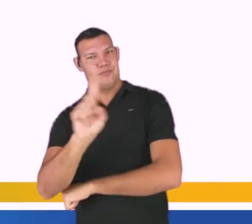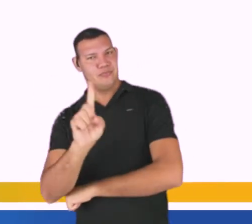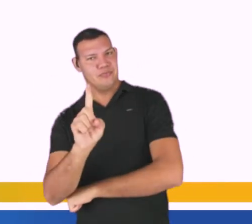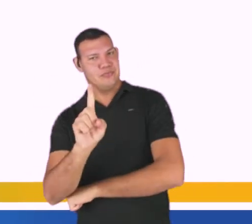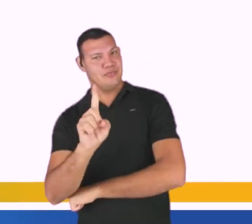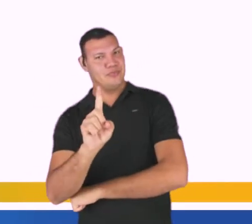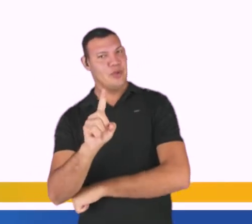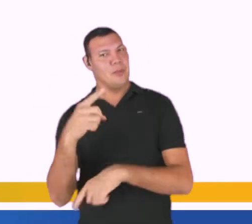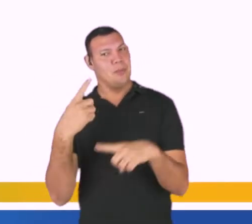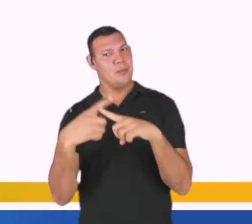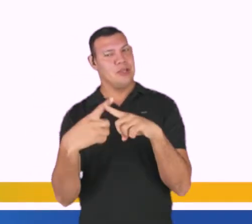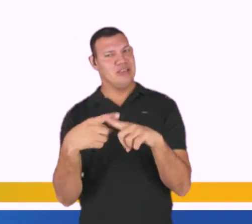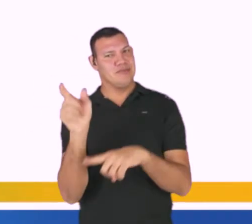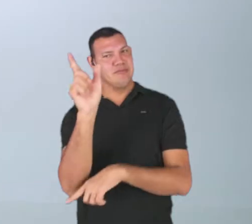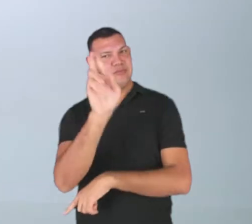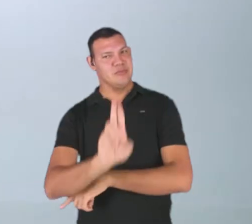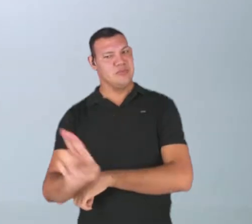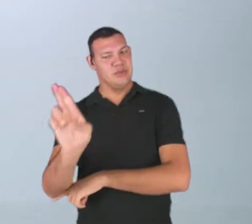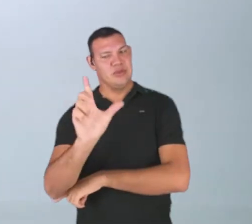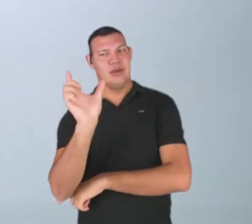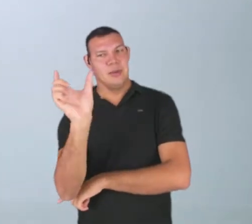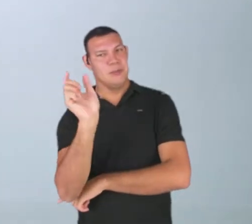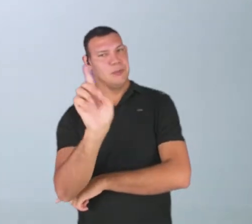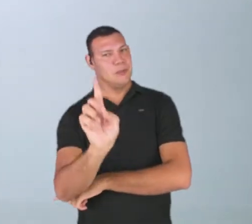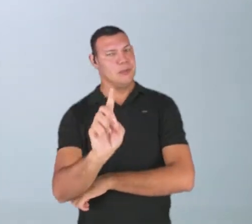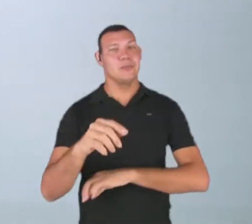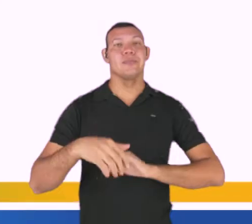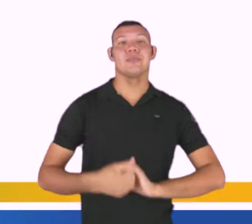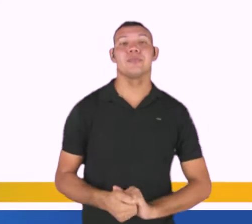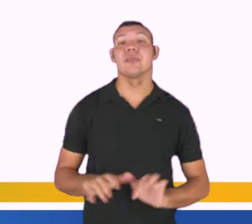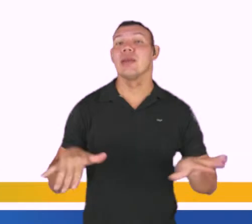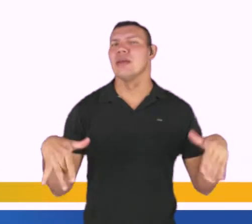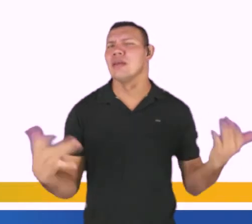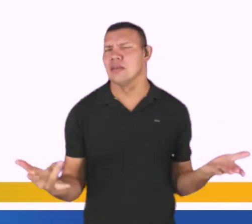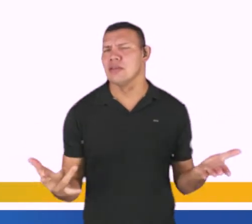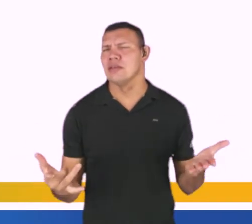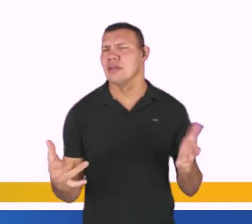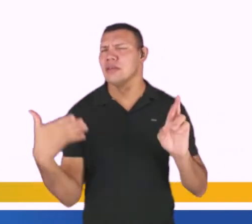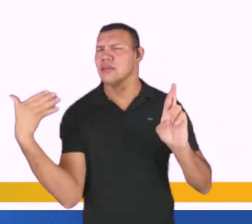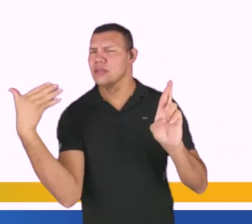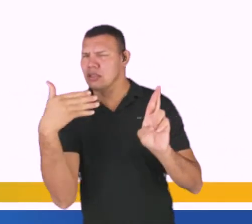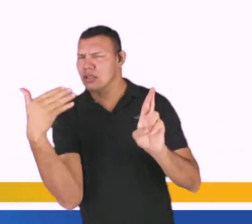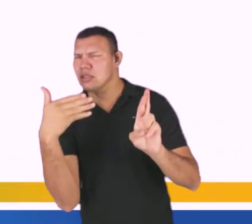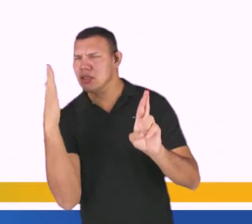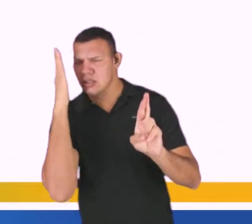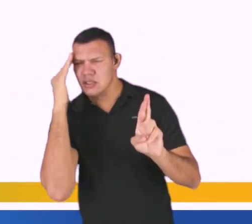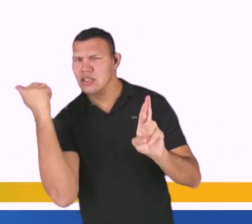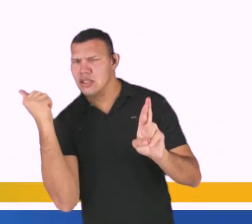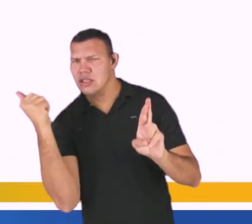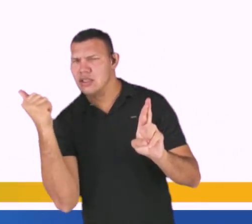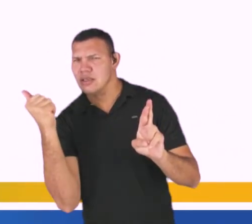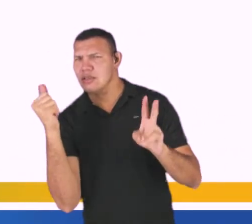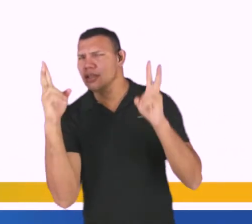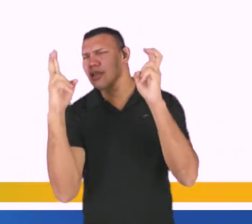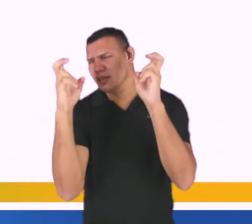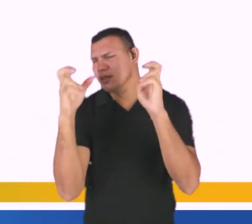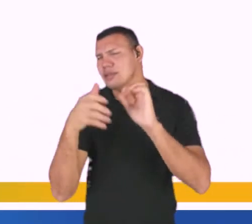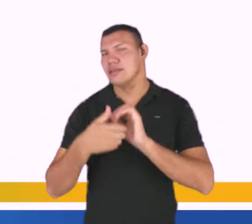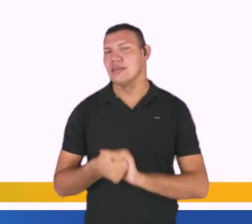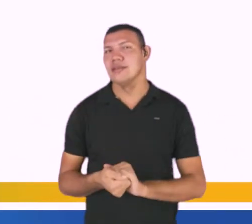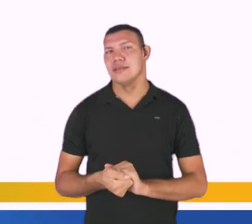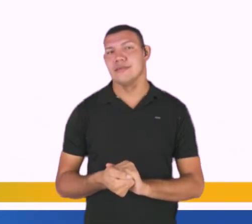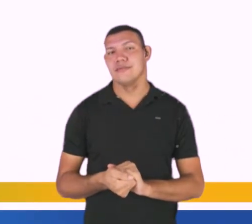verbais. Ok? Vamos comigo. Você sabe ao que se refere essa temática? Já tem uma ideia, né?